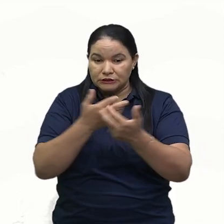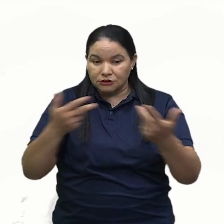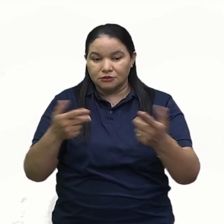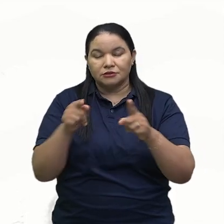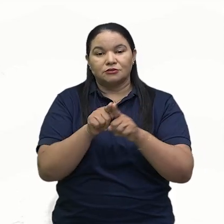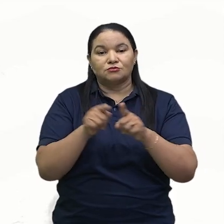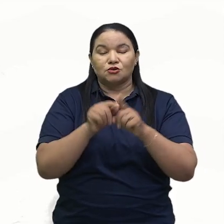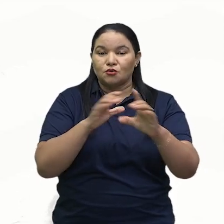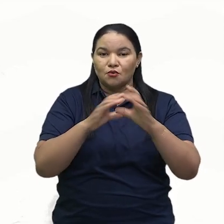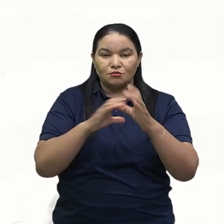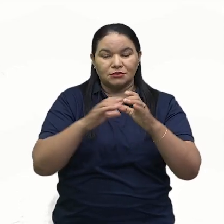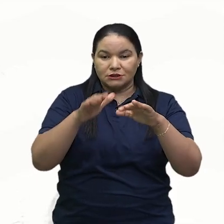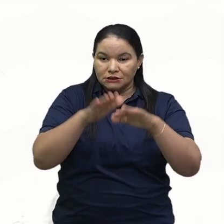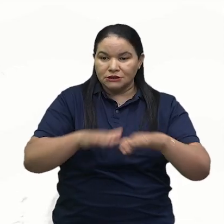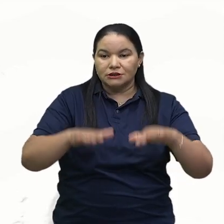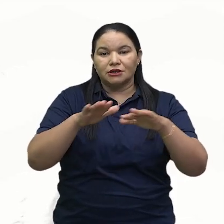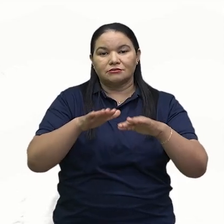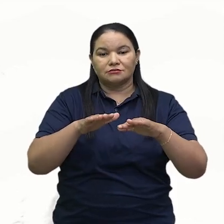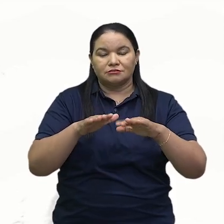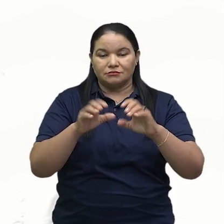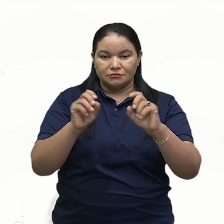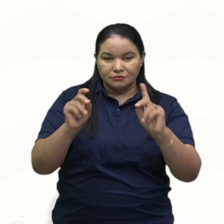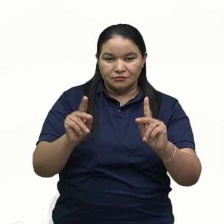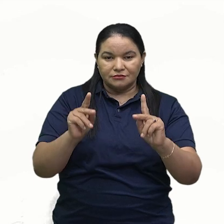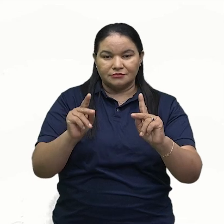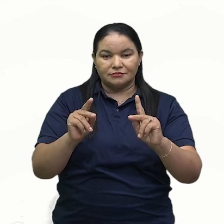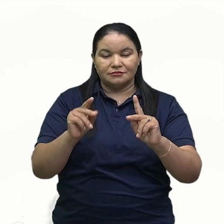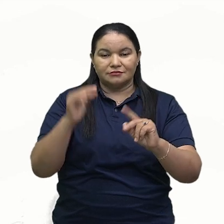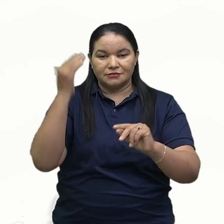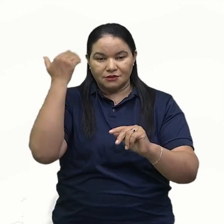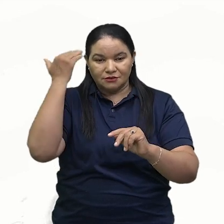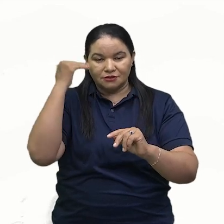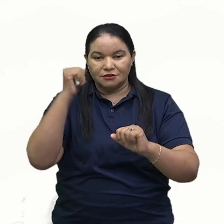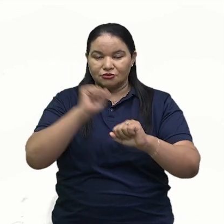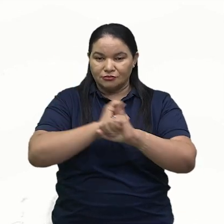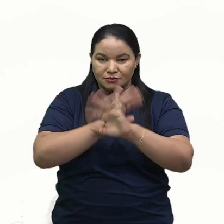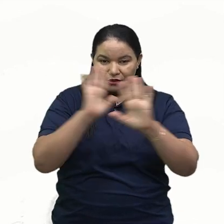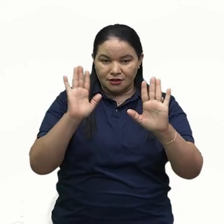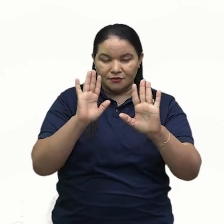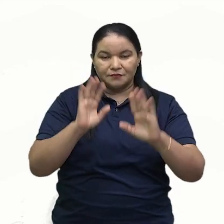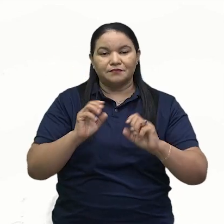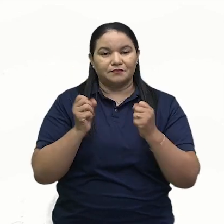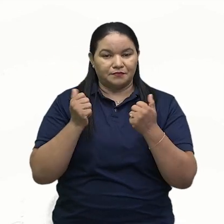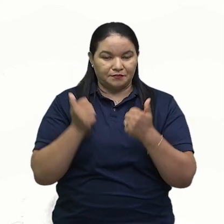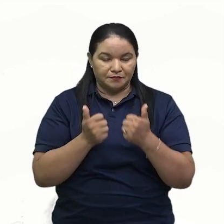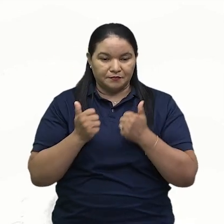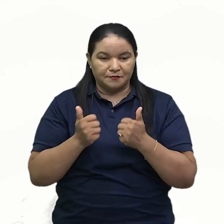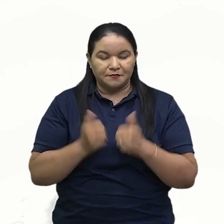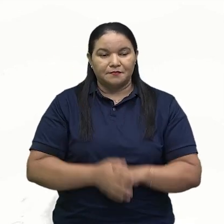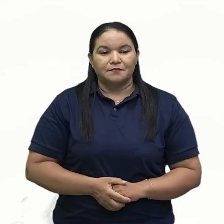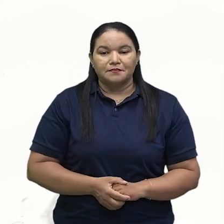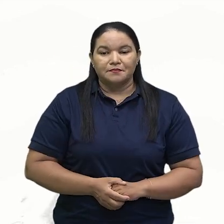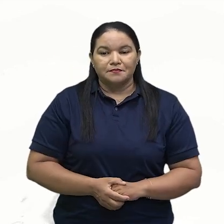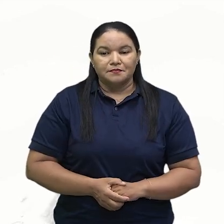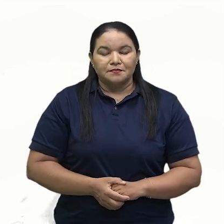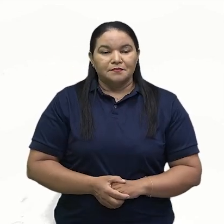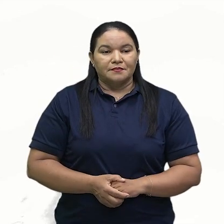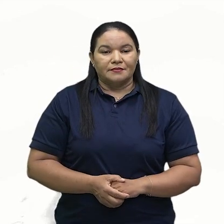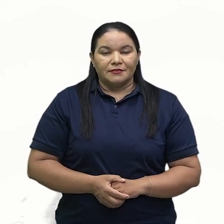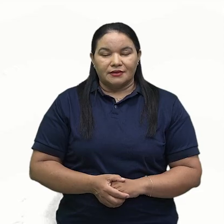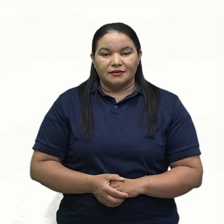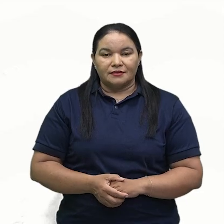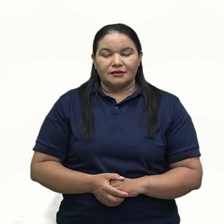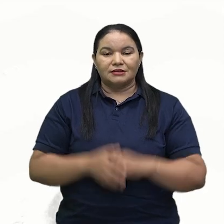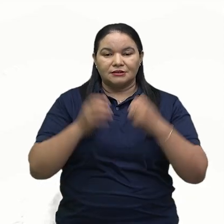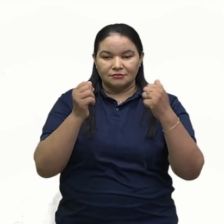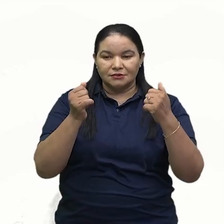forma geral. Tudo bem? Até aqui está tudo tranquilo? Deu para compreender esse conteúdo? Bem, para ilustrar para